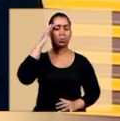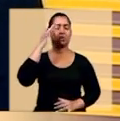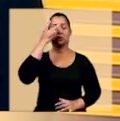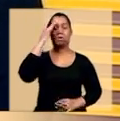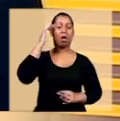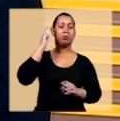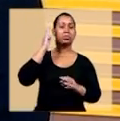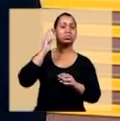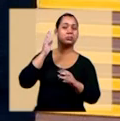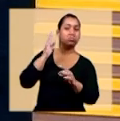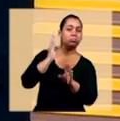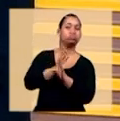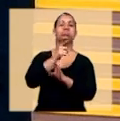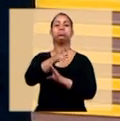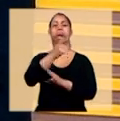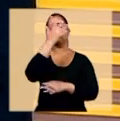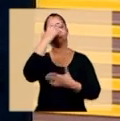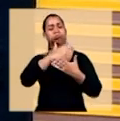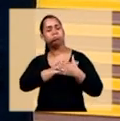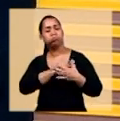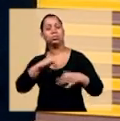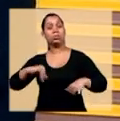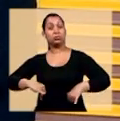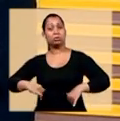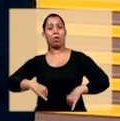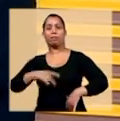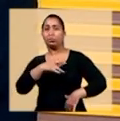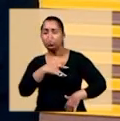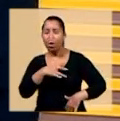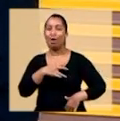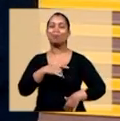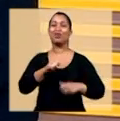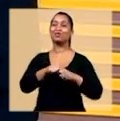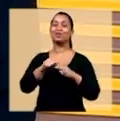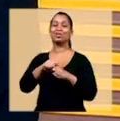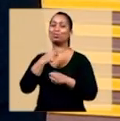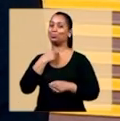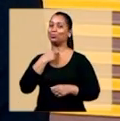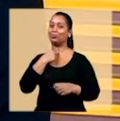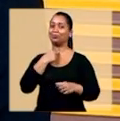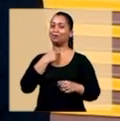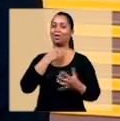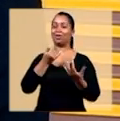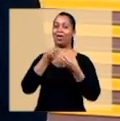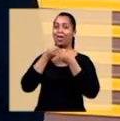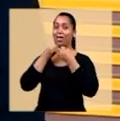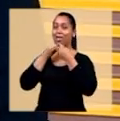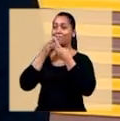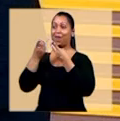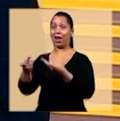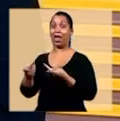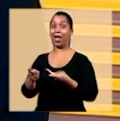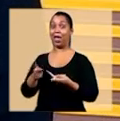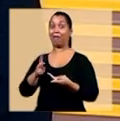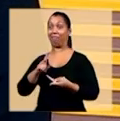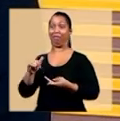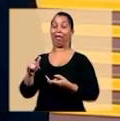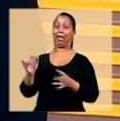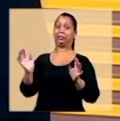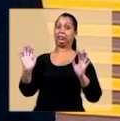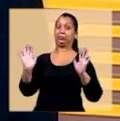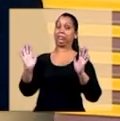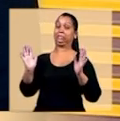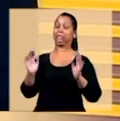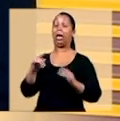a maioria se identifica com a pessoa dolorida, né? Com tudo aquilo e tem dó, mas não tem o que fazer. Ninguém quer entrar porque é uma loucura, né? Você